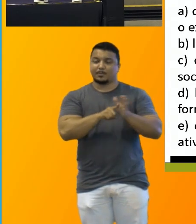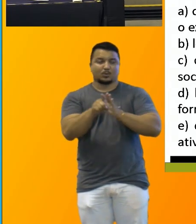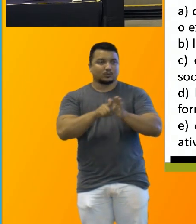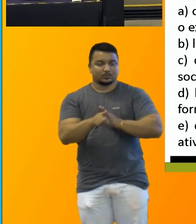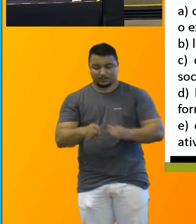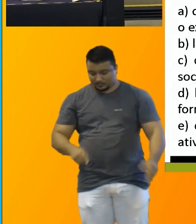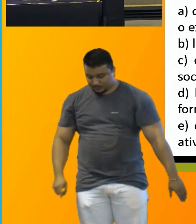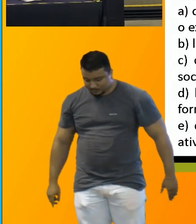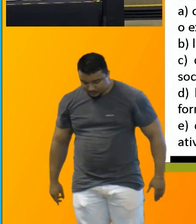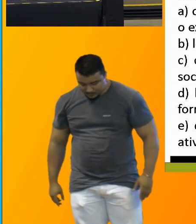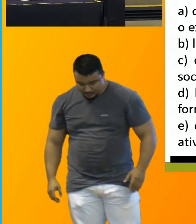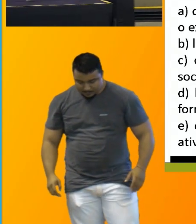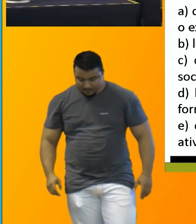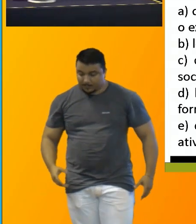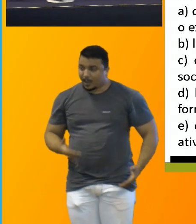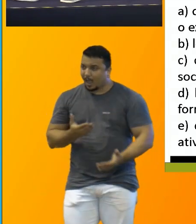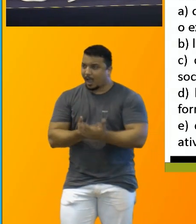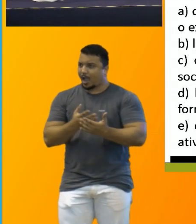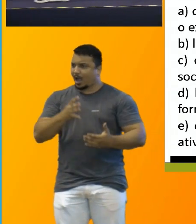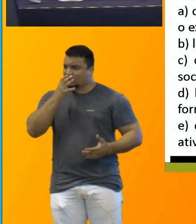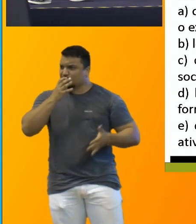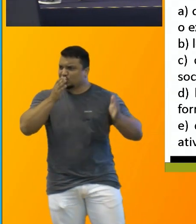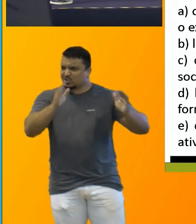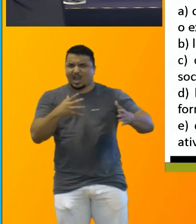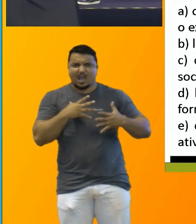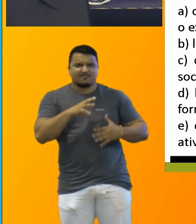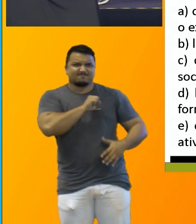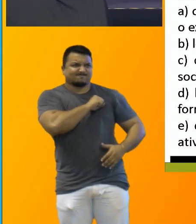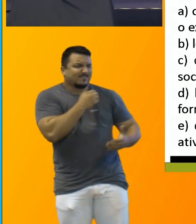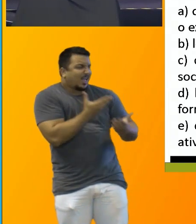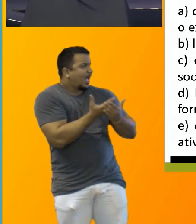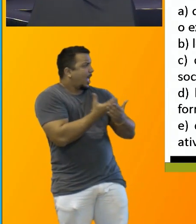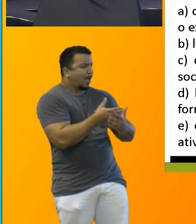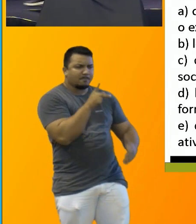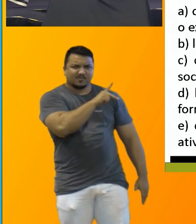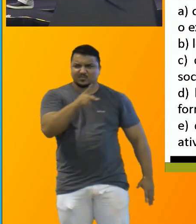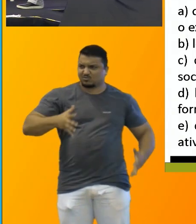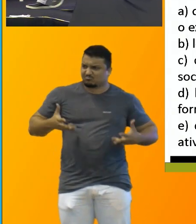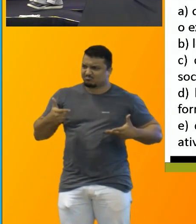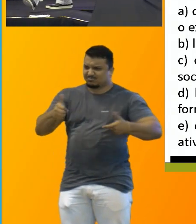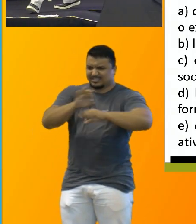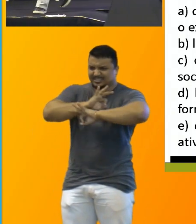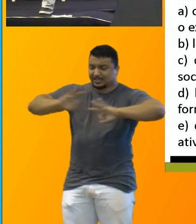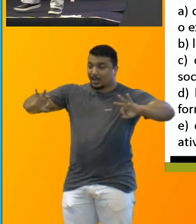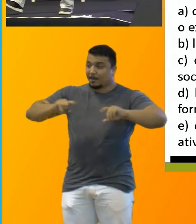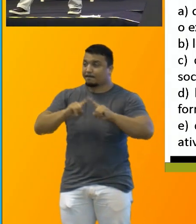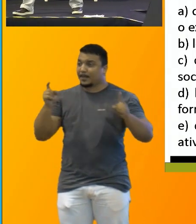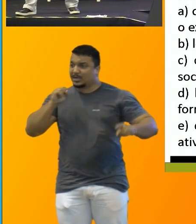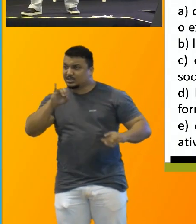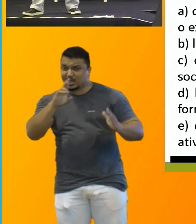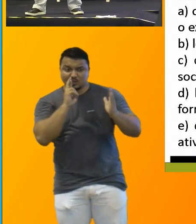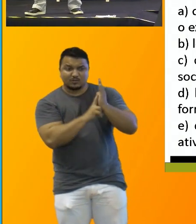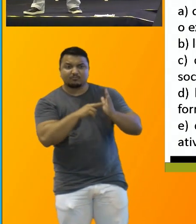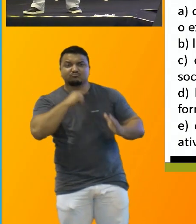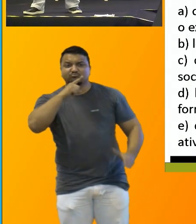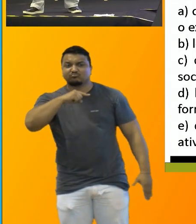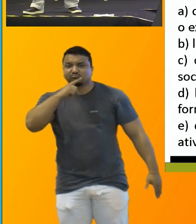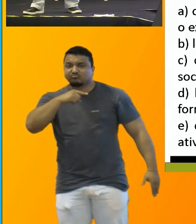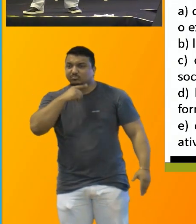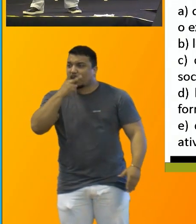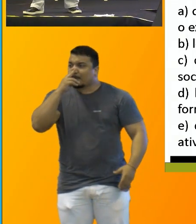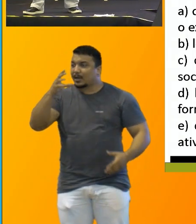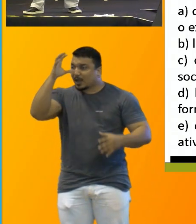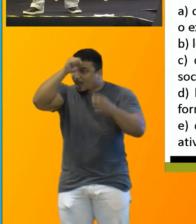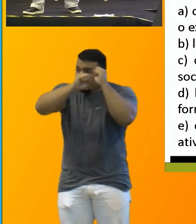questões. Você assistiu uma aula, a aula foi maravilhosa, olha que professor joia. Mas se você não conseguir resolver a questão